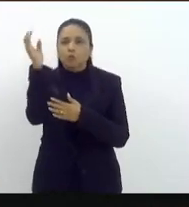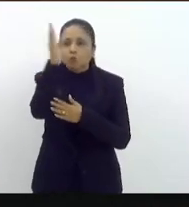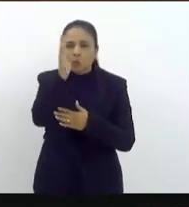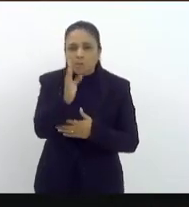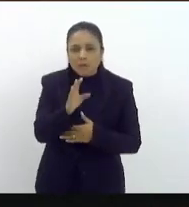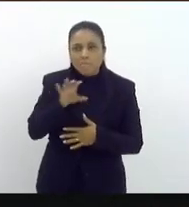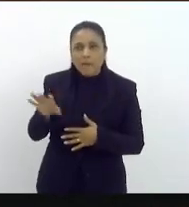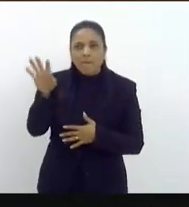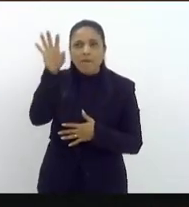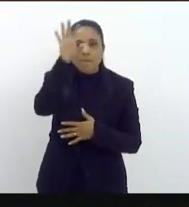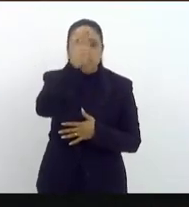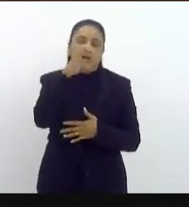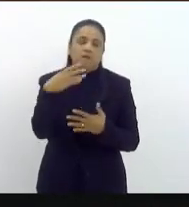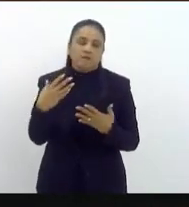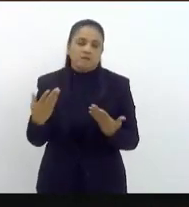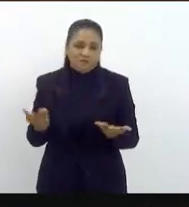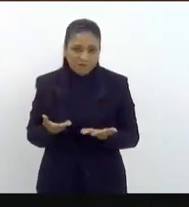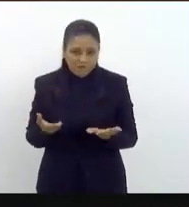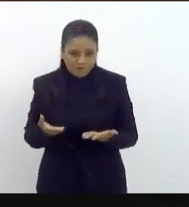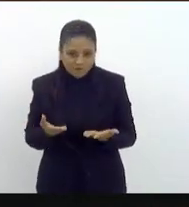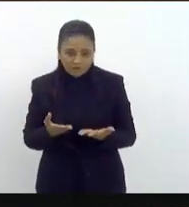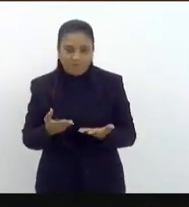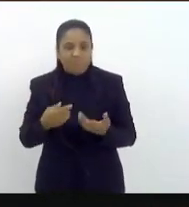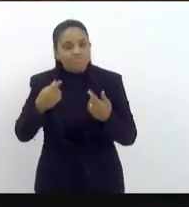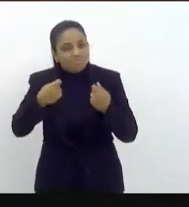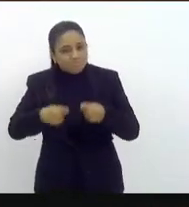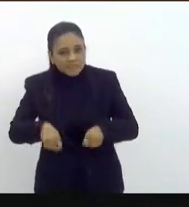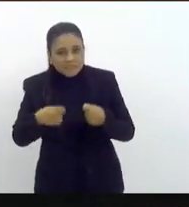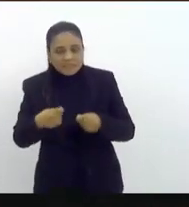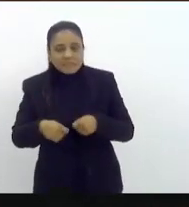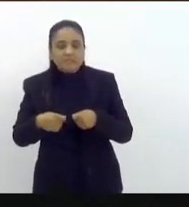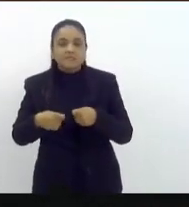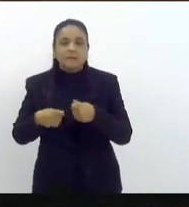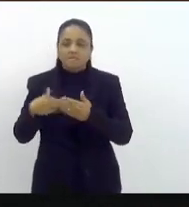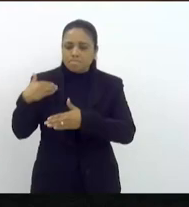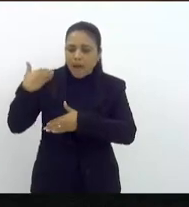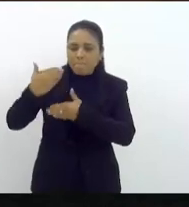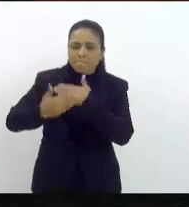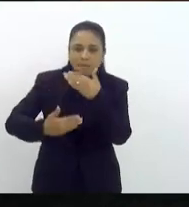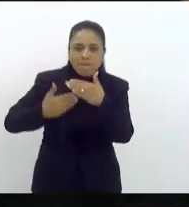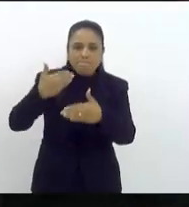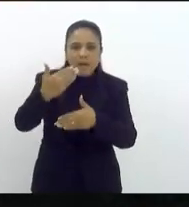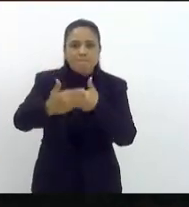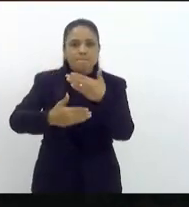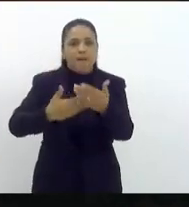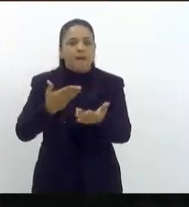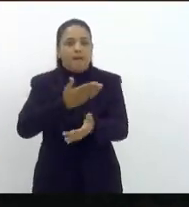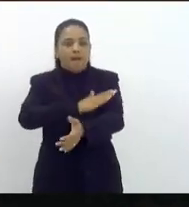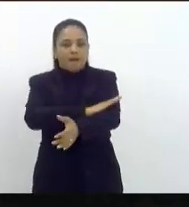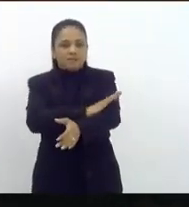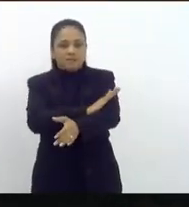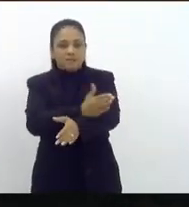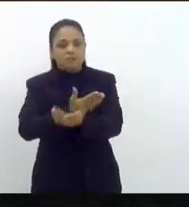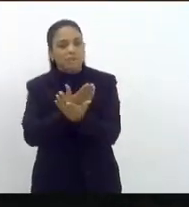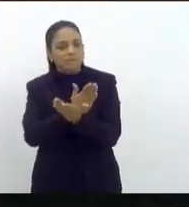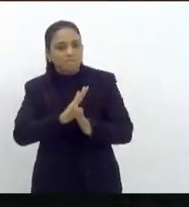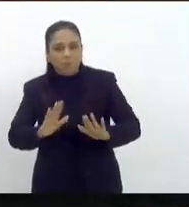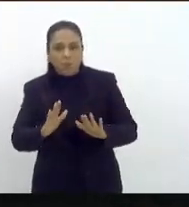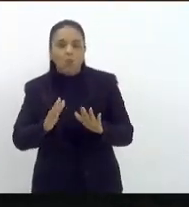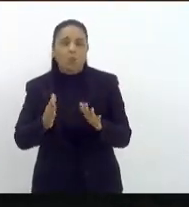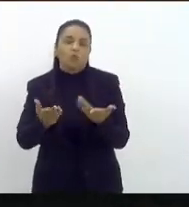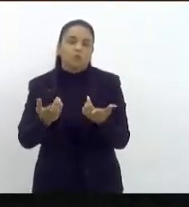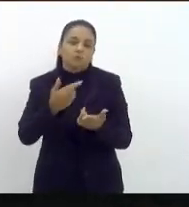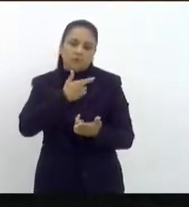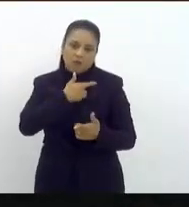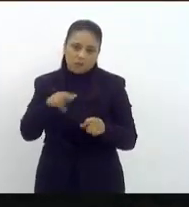como o nosso né que precisa sair do processo ainda de racismo e intolerância religiosa